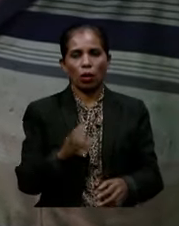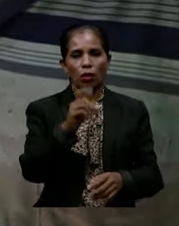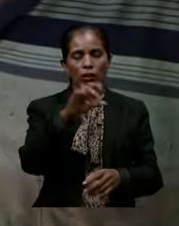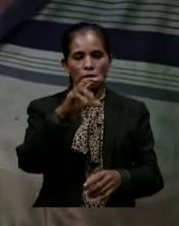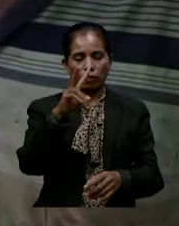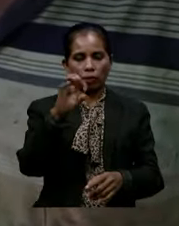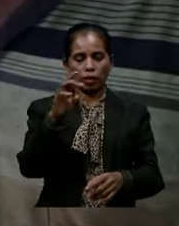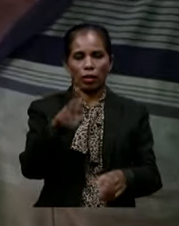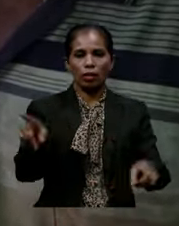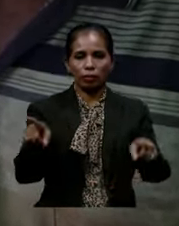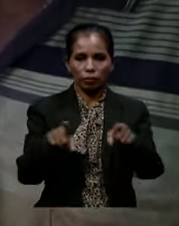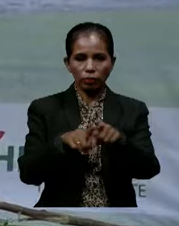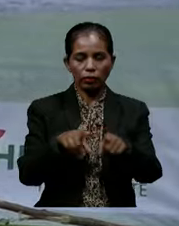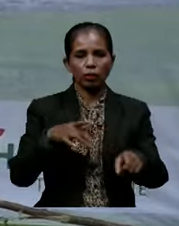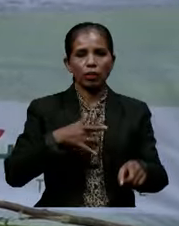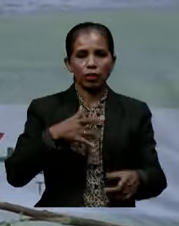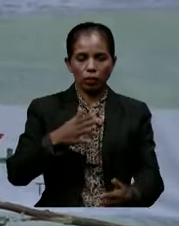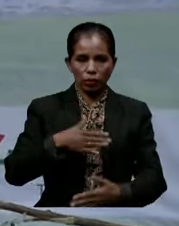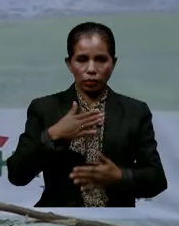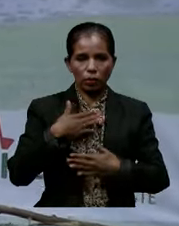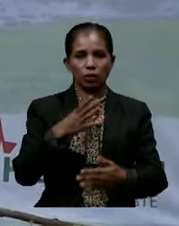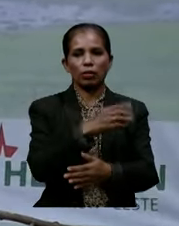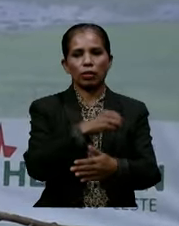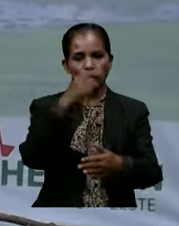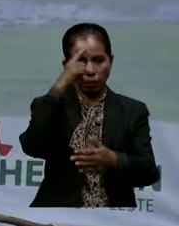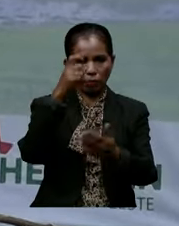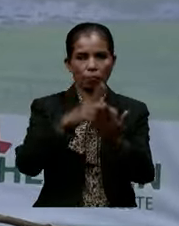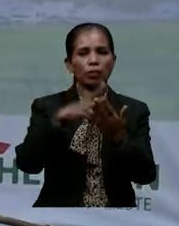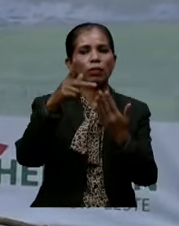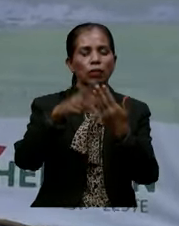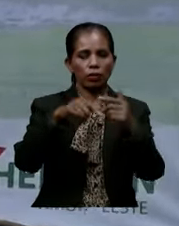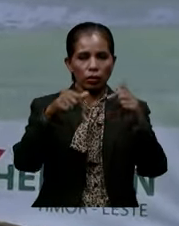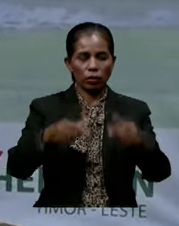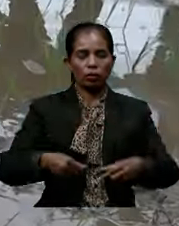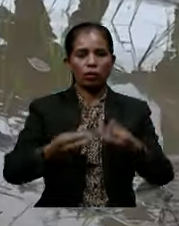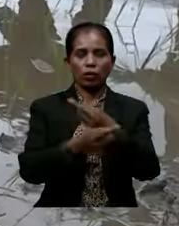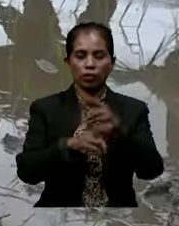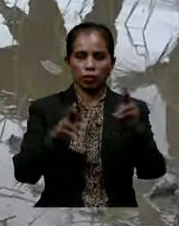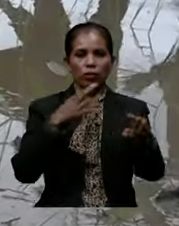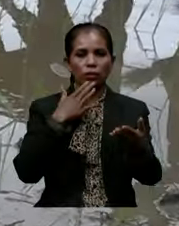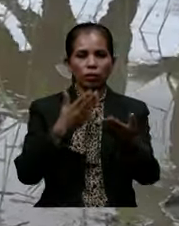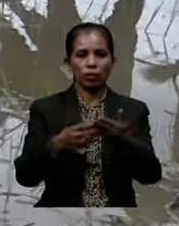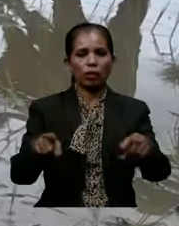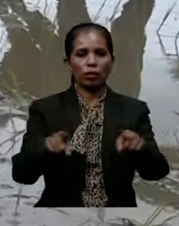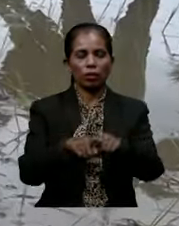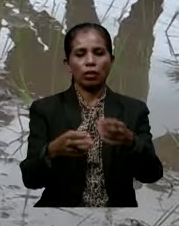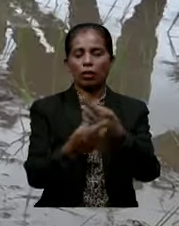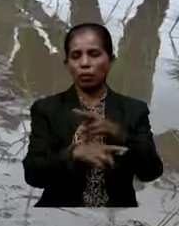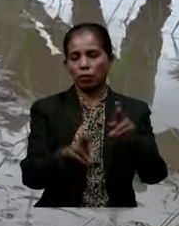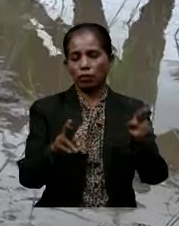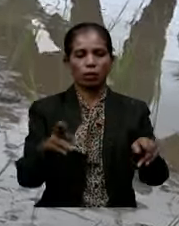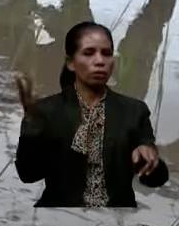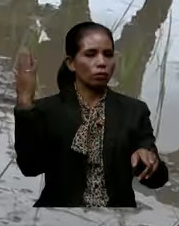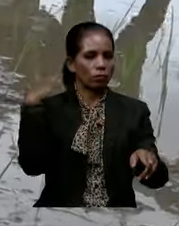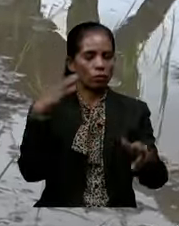Laurentino, Hanesan Natarnain, expressa ne sentimento xolo. Tamba programa demplot ne, se for resultado dia, compara o resultado hirak nebe,